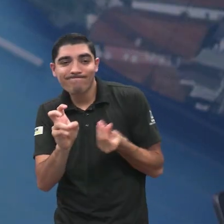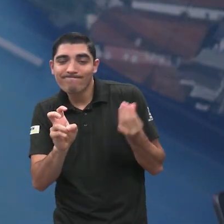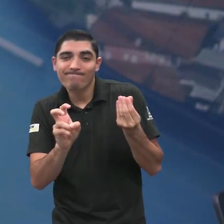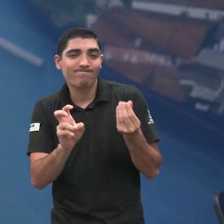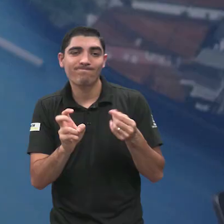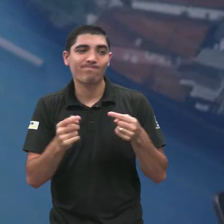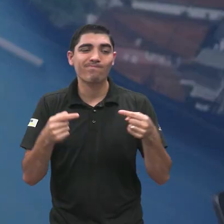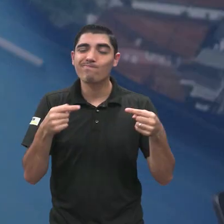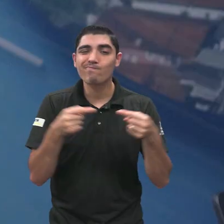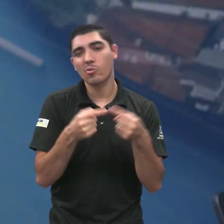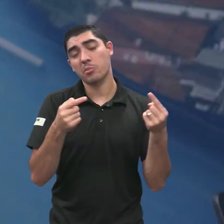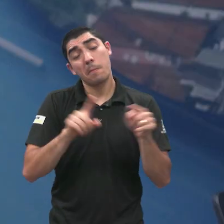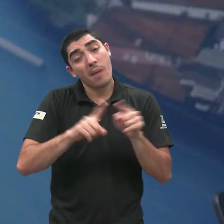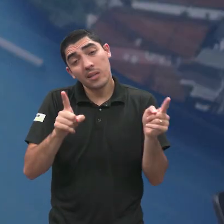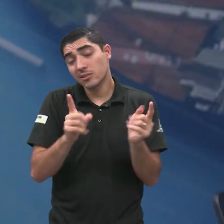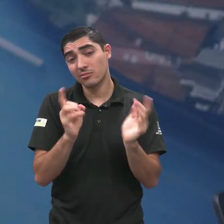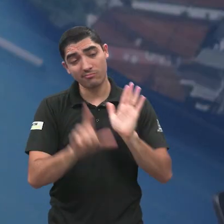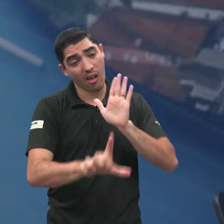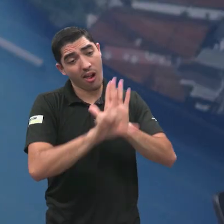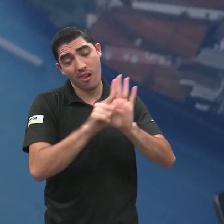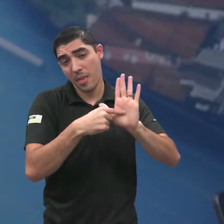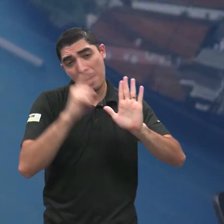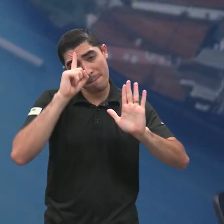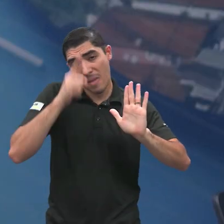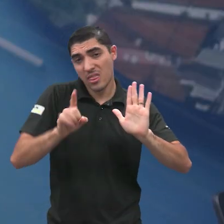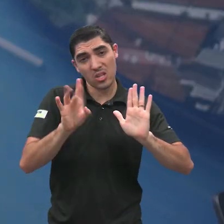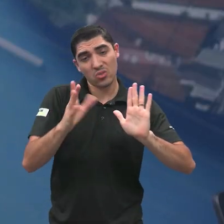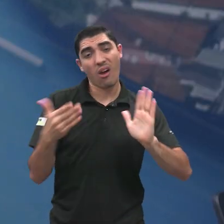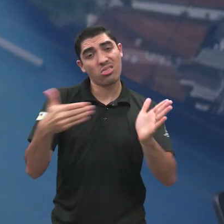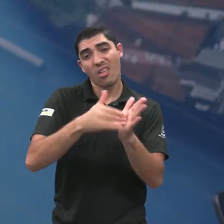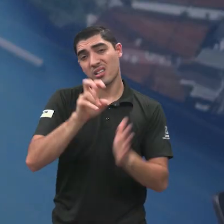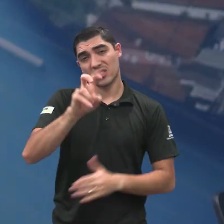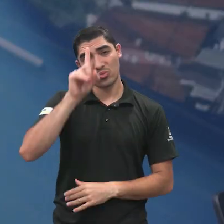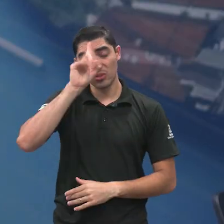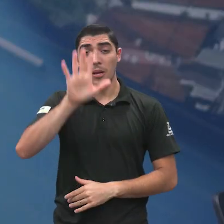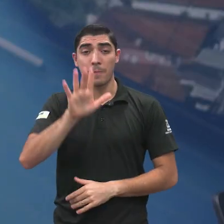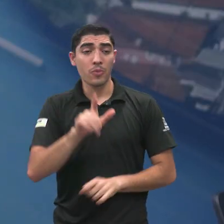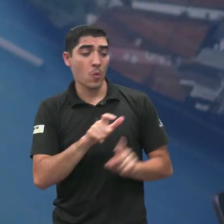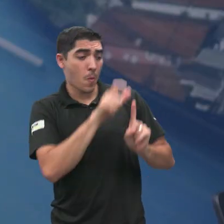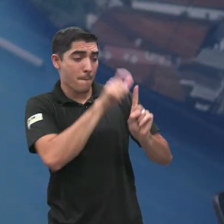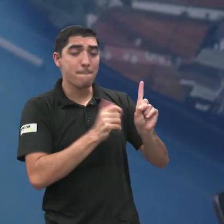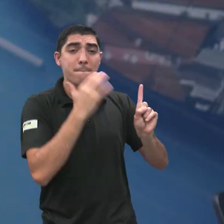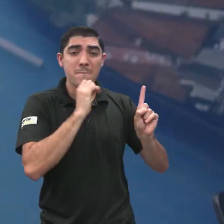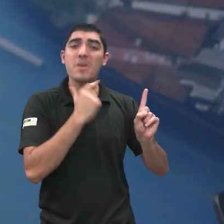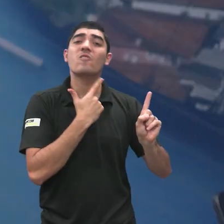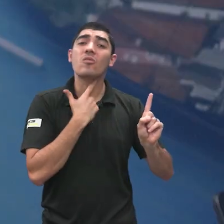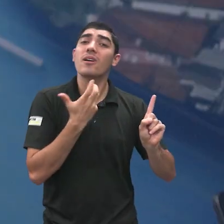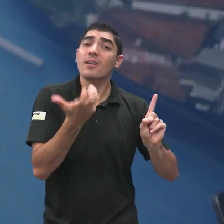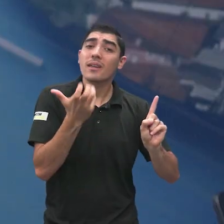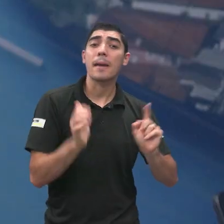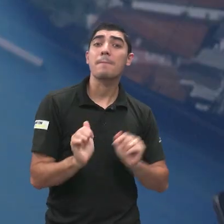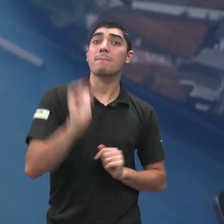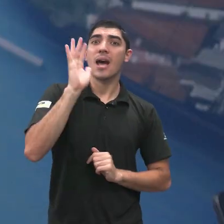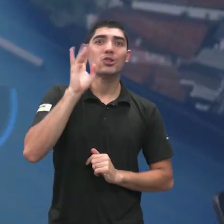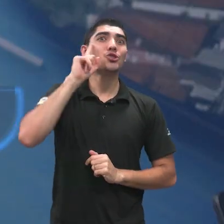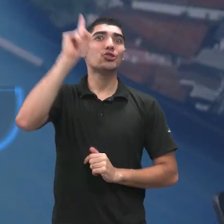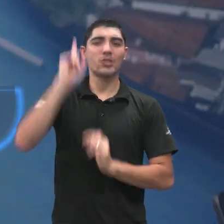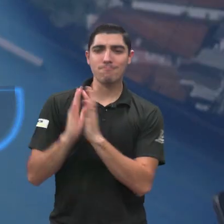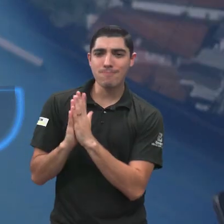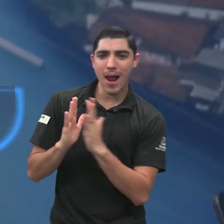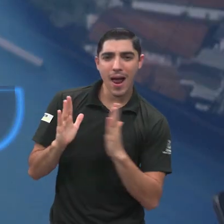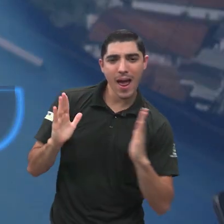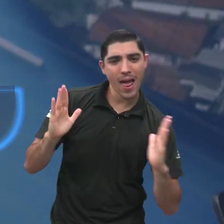né? Logicamente que o pai, ele gostaria de ter mais tempo com aquela criança, né? São muitas